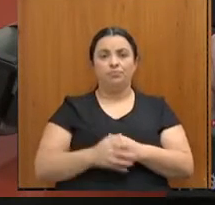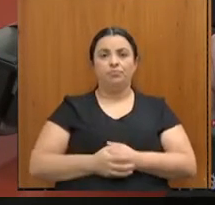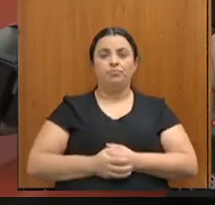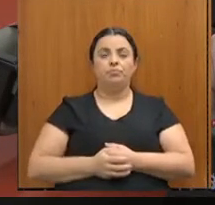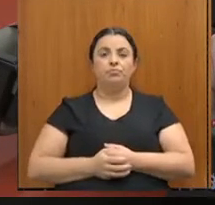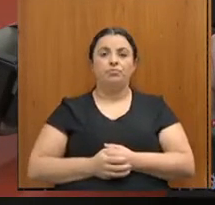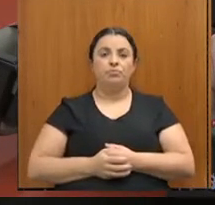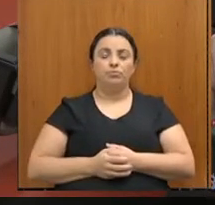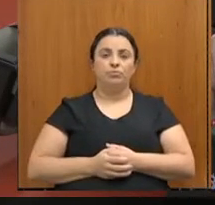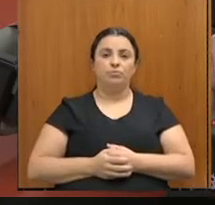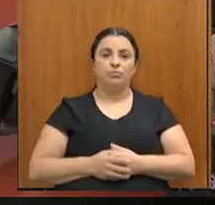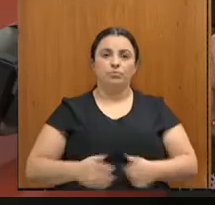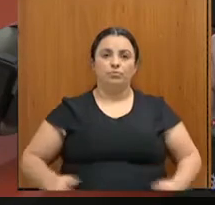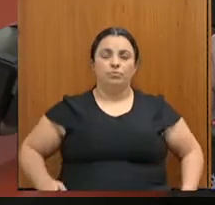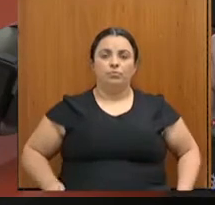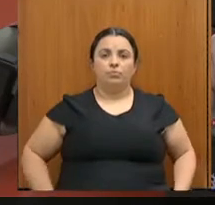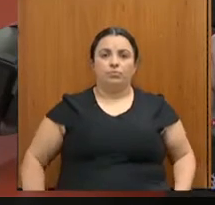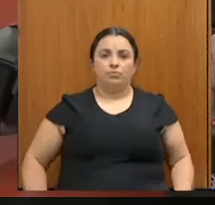o